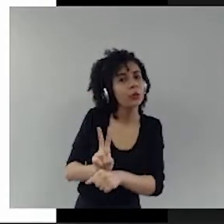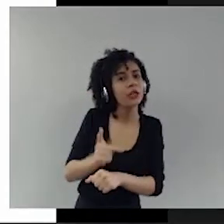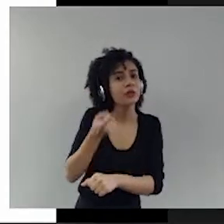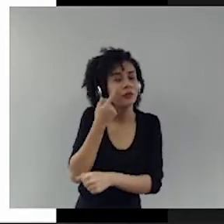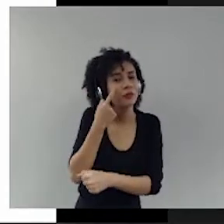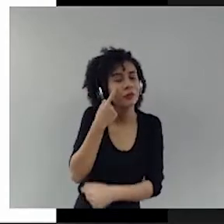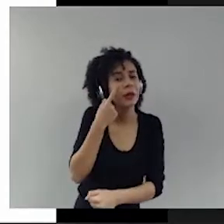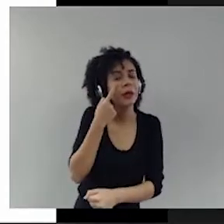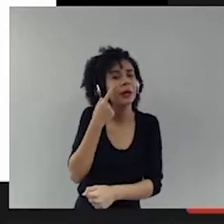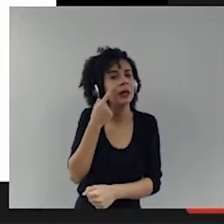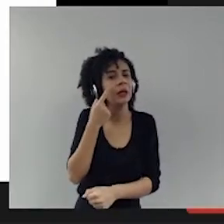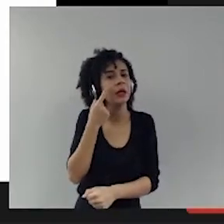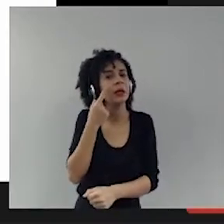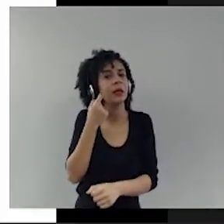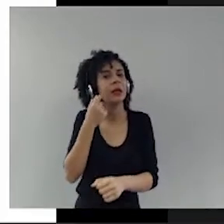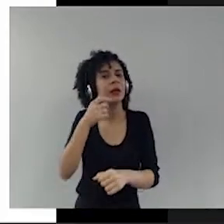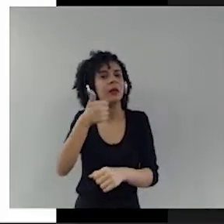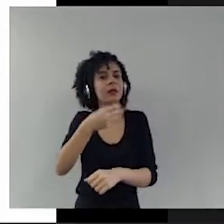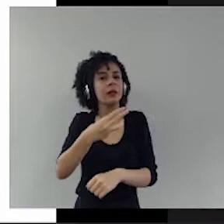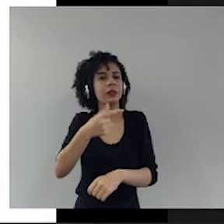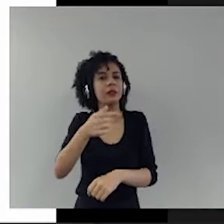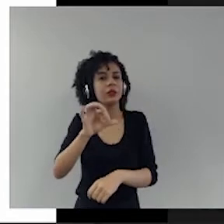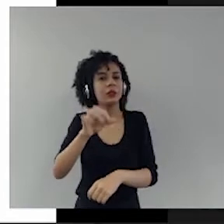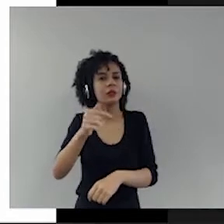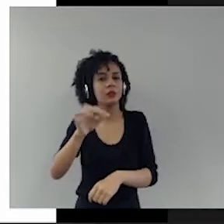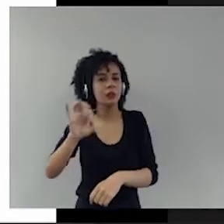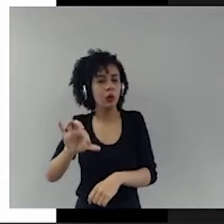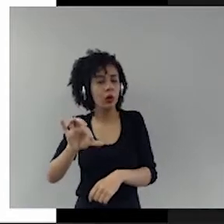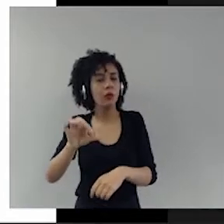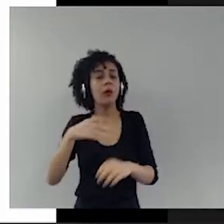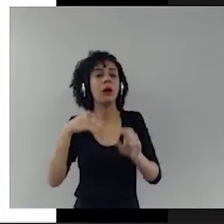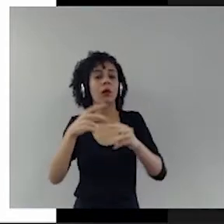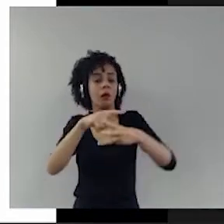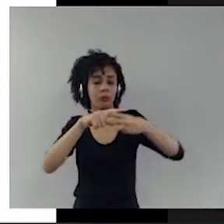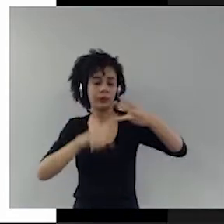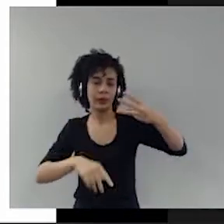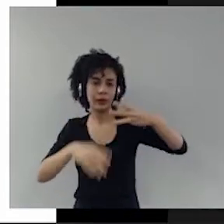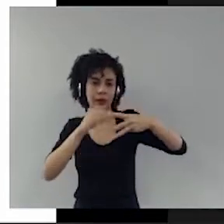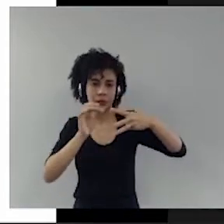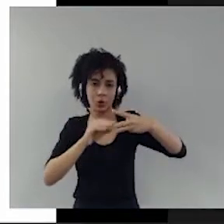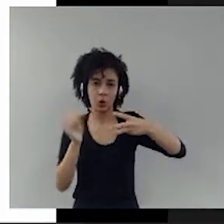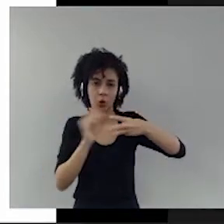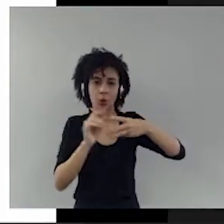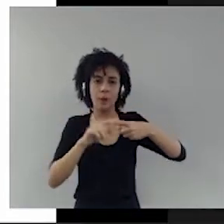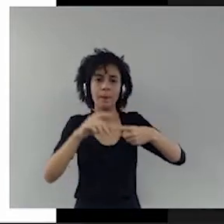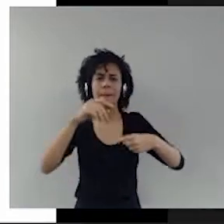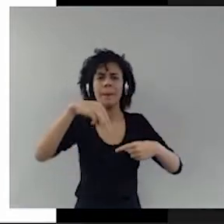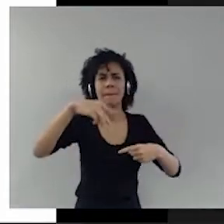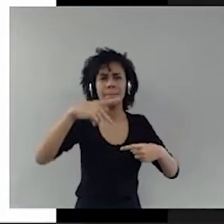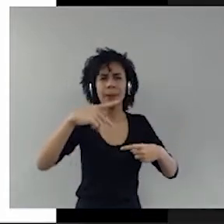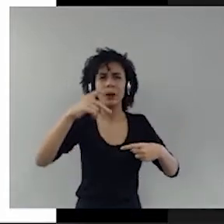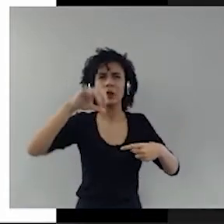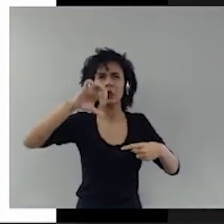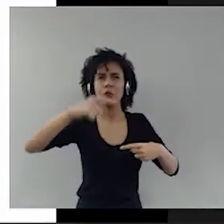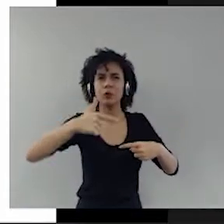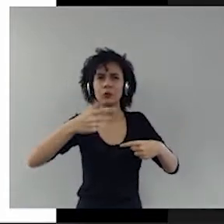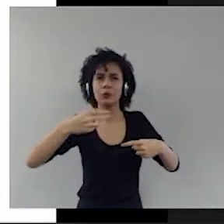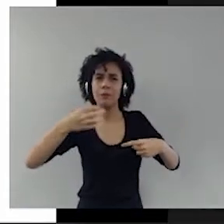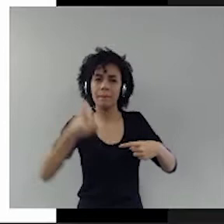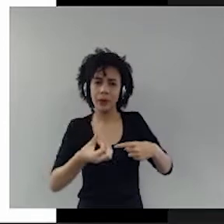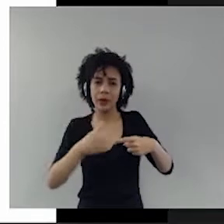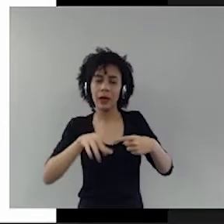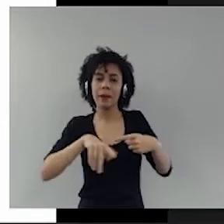alteraram essa é a lei empresa 979 e eu do saco aí três delas mp 926 que vem em março